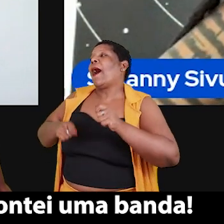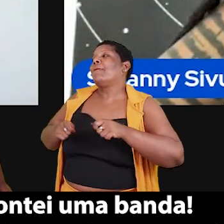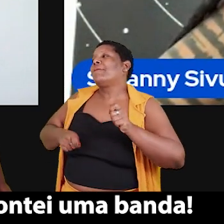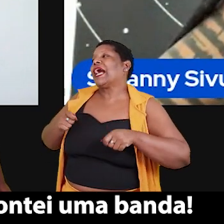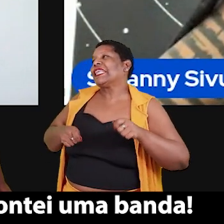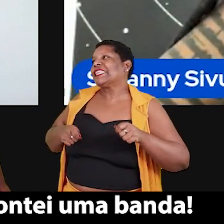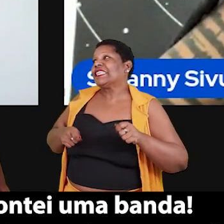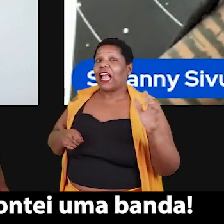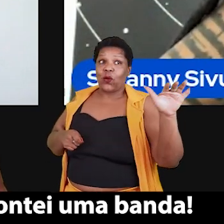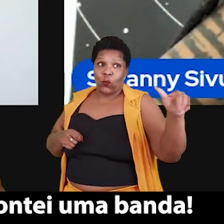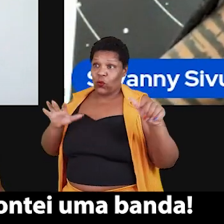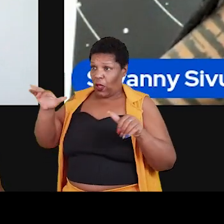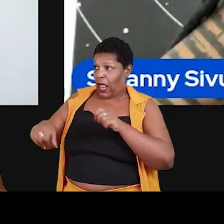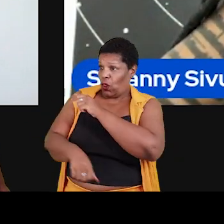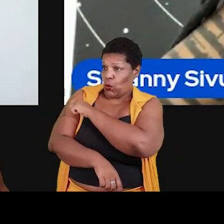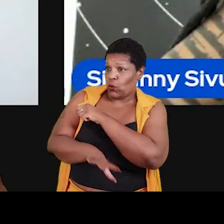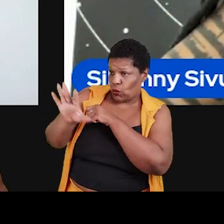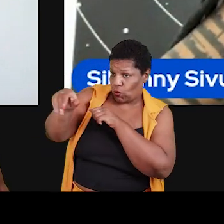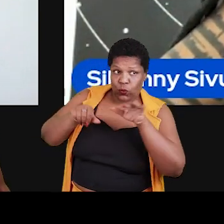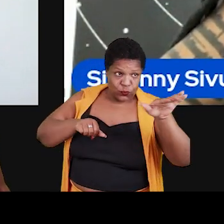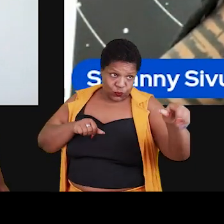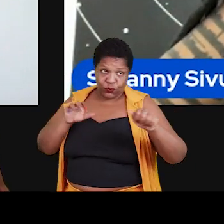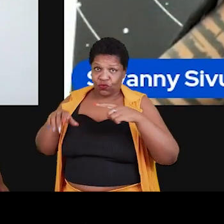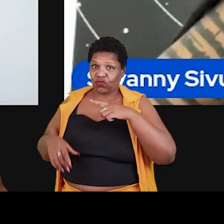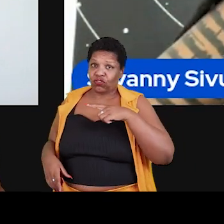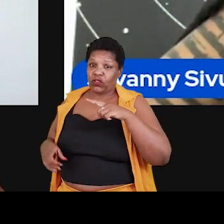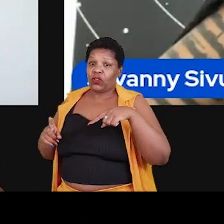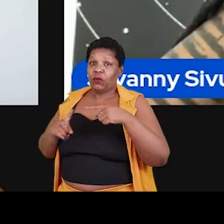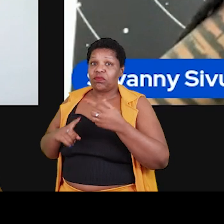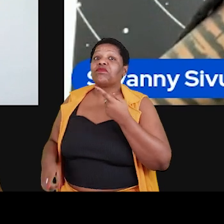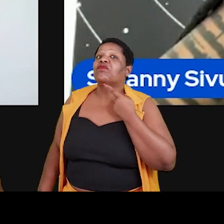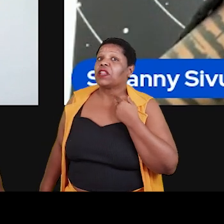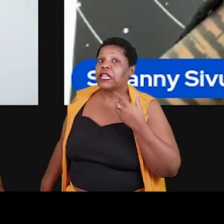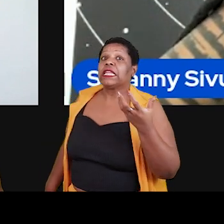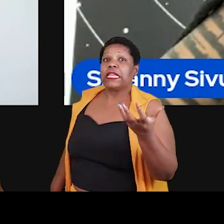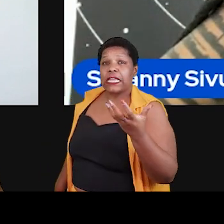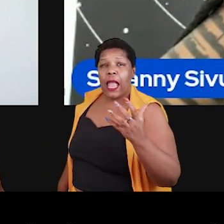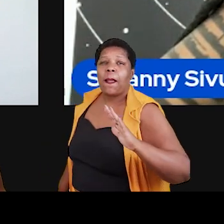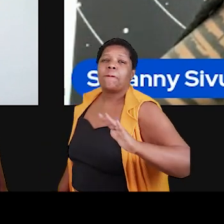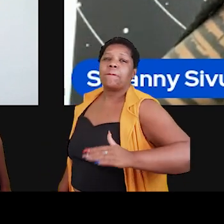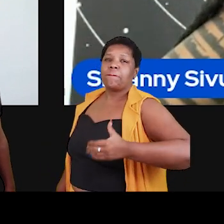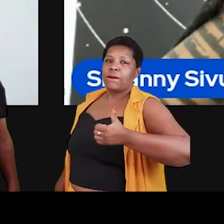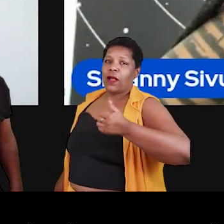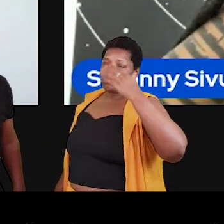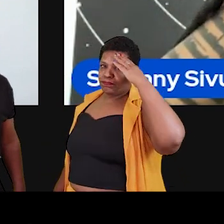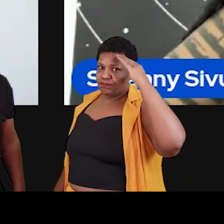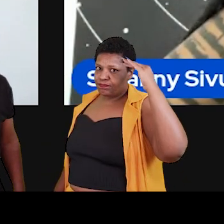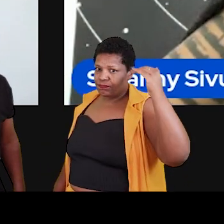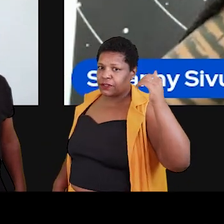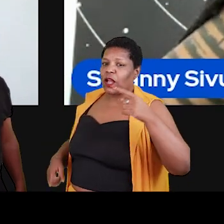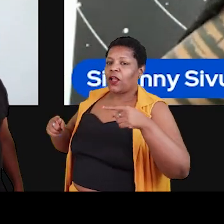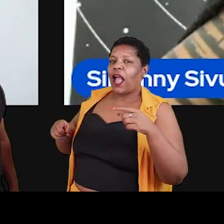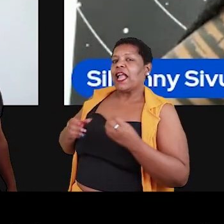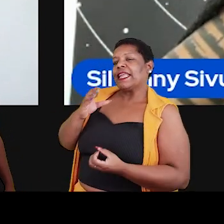Comecei a pegar alguns alunos que tinham, que queriam, né, aprimorar os conhecimentos musicais,